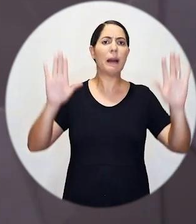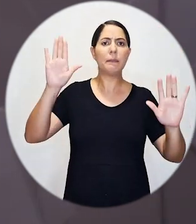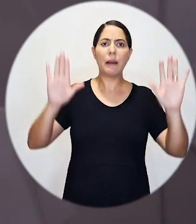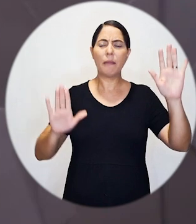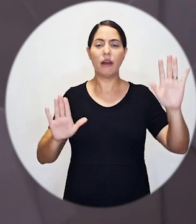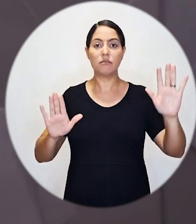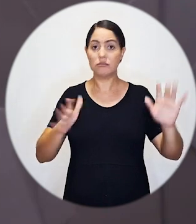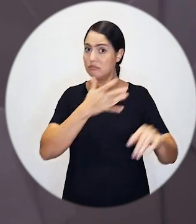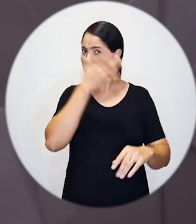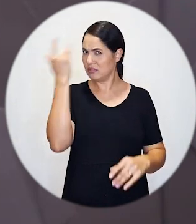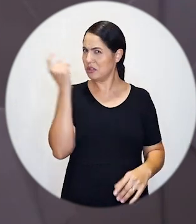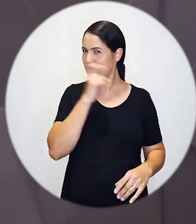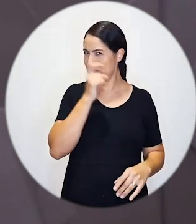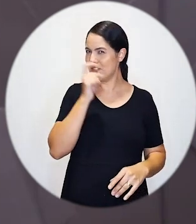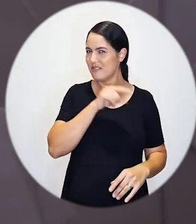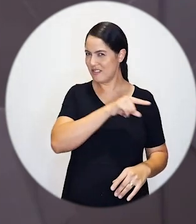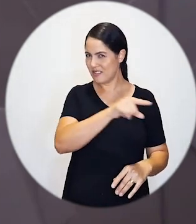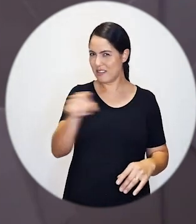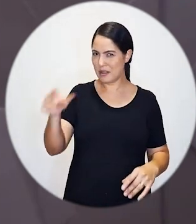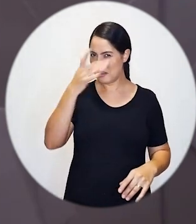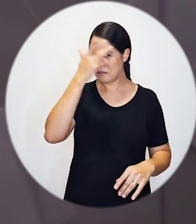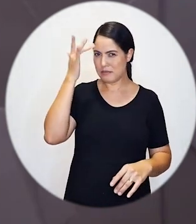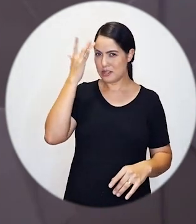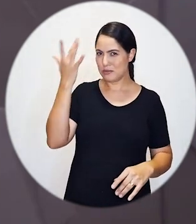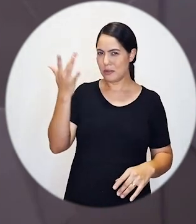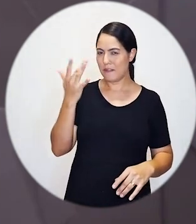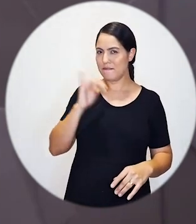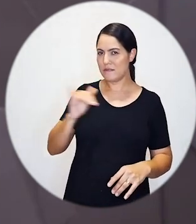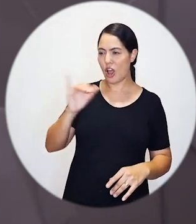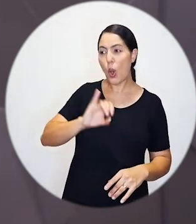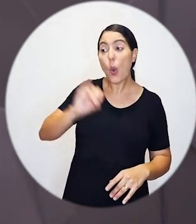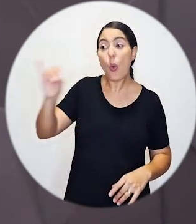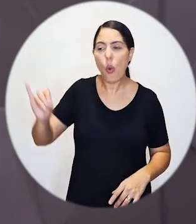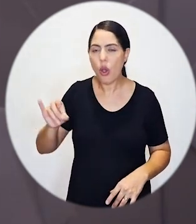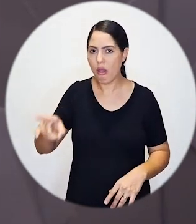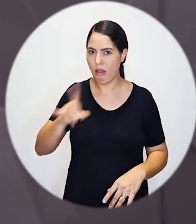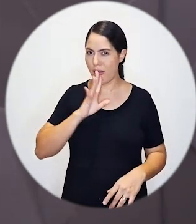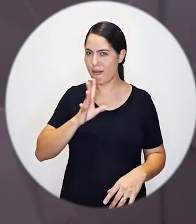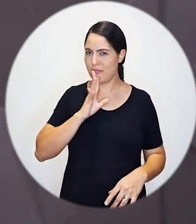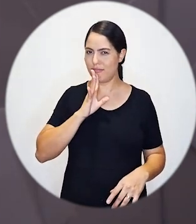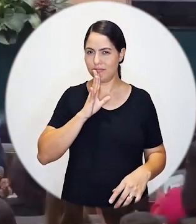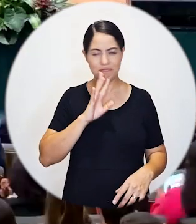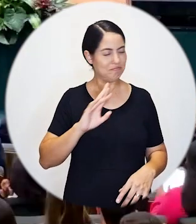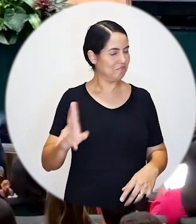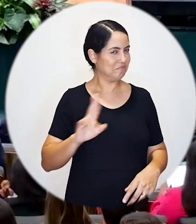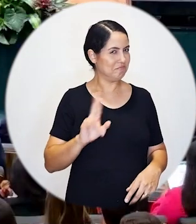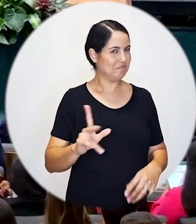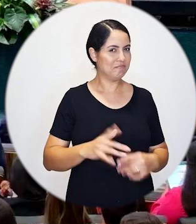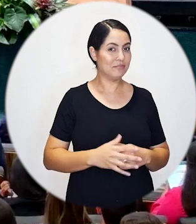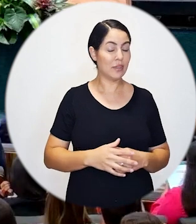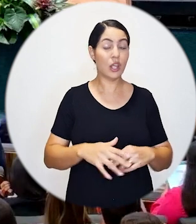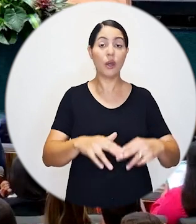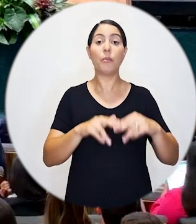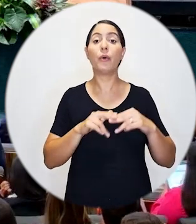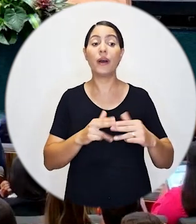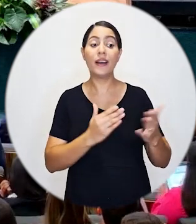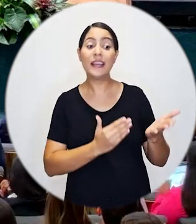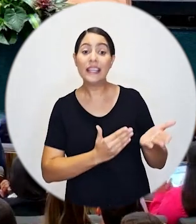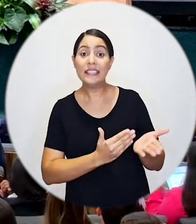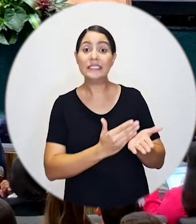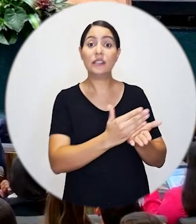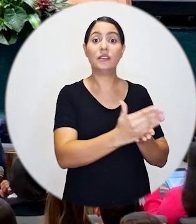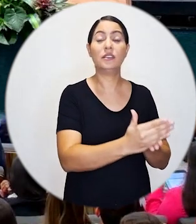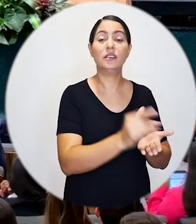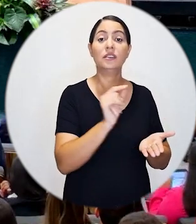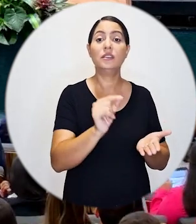Poucos, muitos mentirosos também. Pensa que falar oi é conhecer, né? Porque uma outra, além de